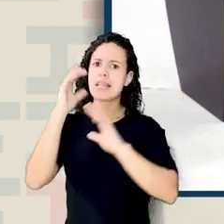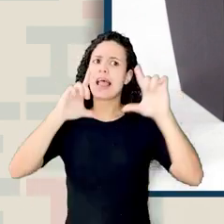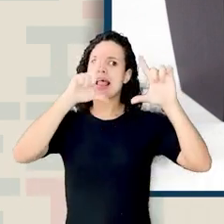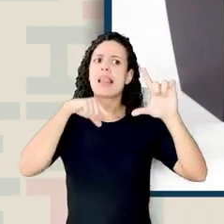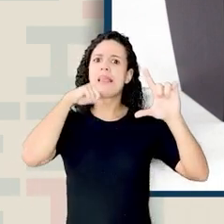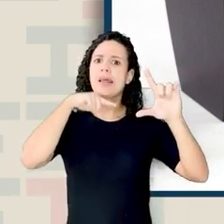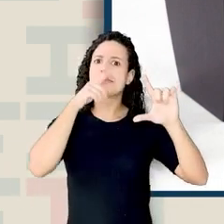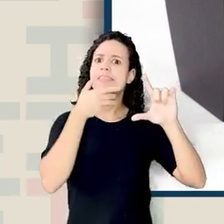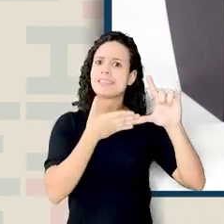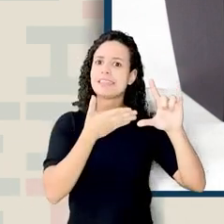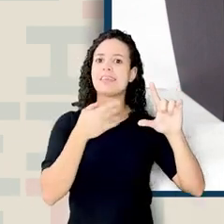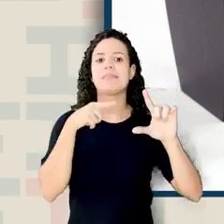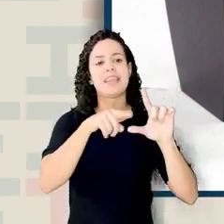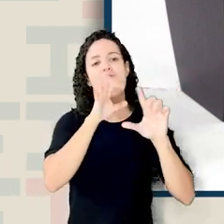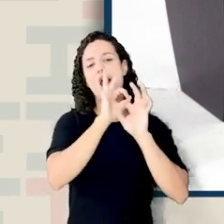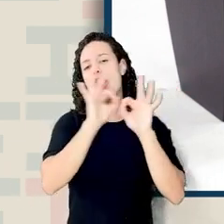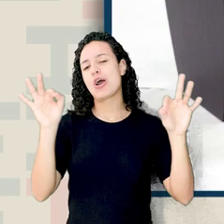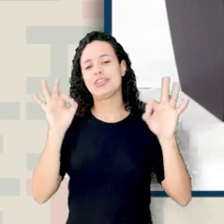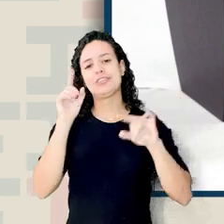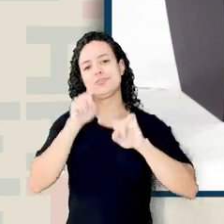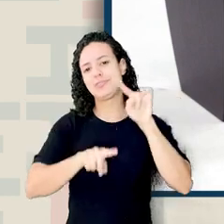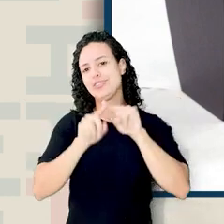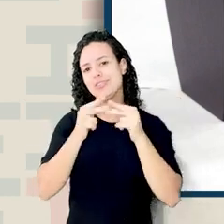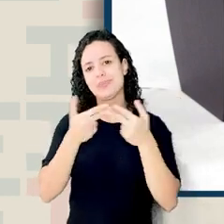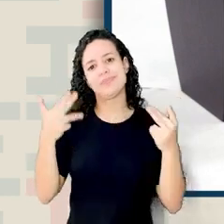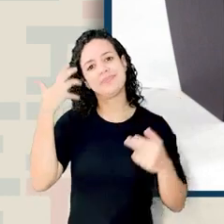O ferro é um ótimo instrumento.